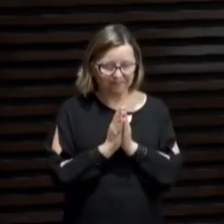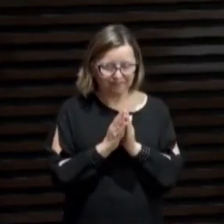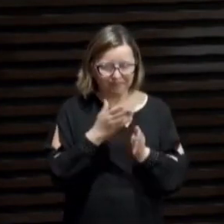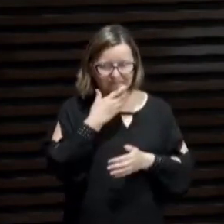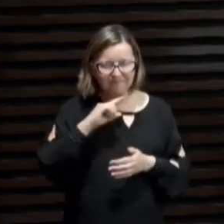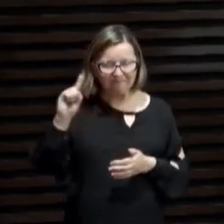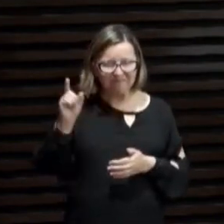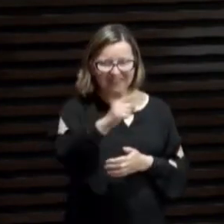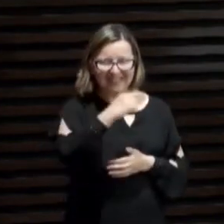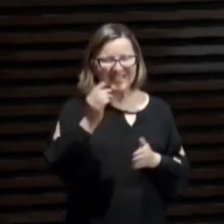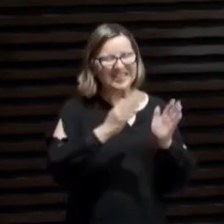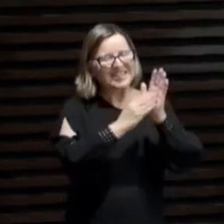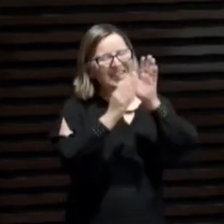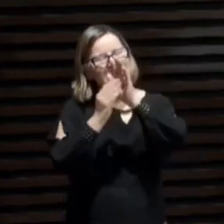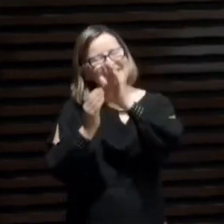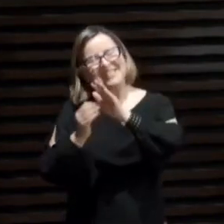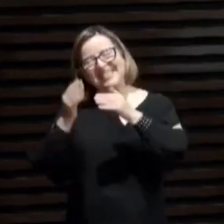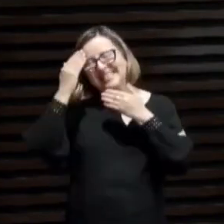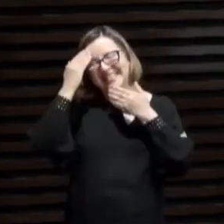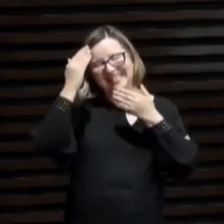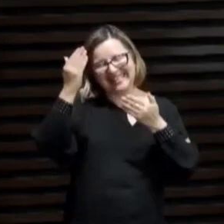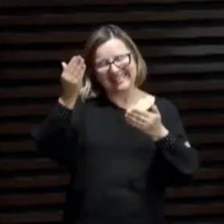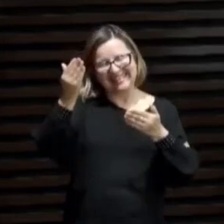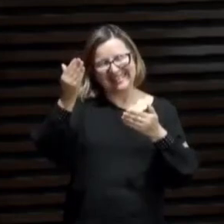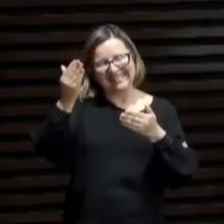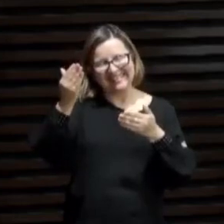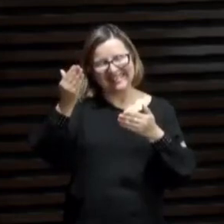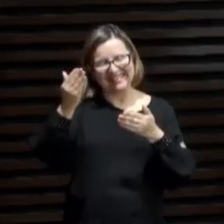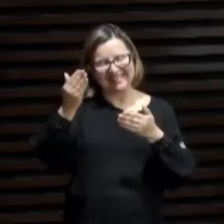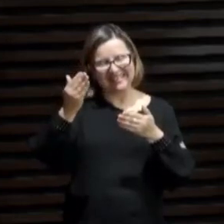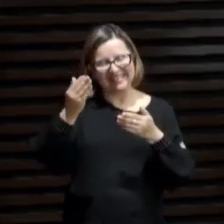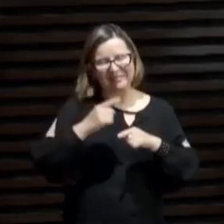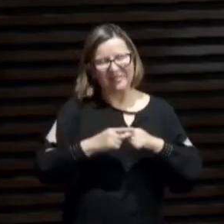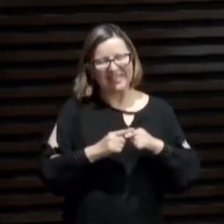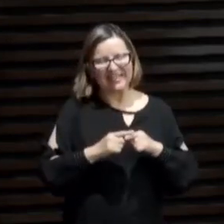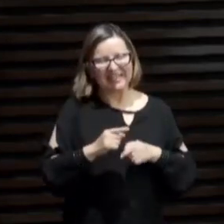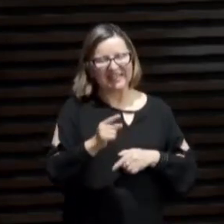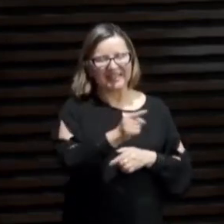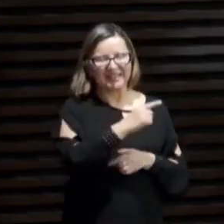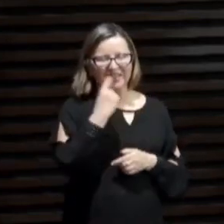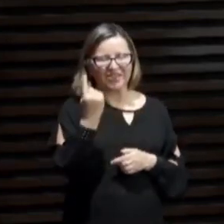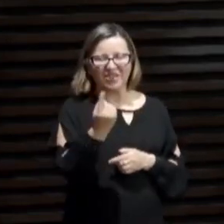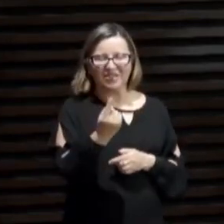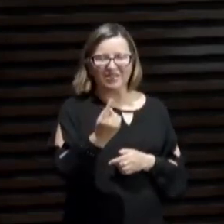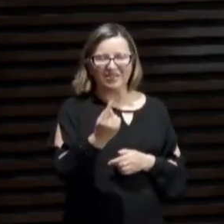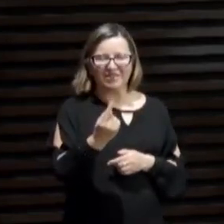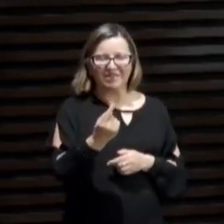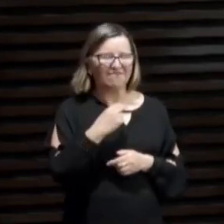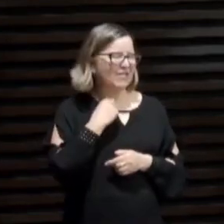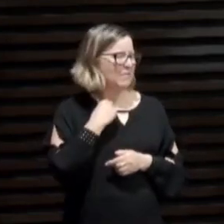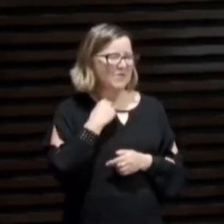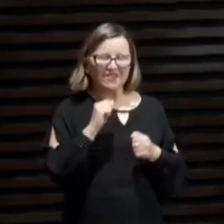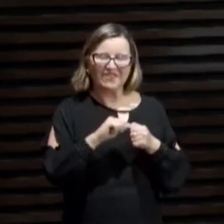Pai, nós te louvamos e te agradecemos, porque nós nada podemos fazer para a